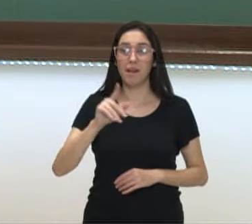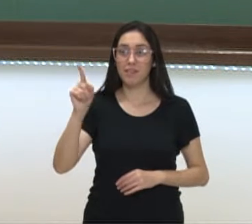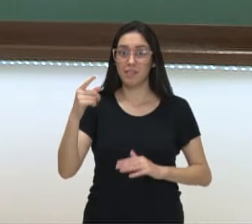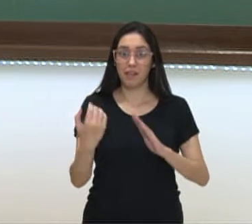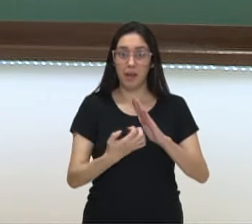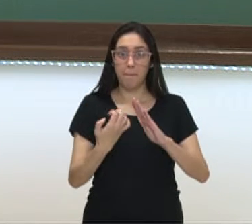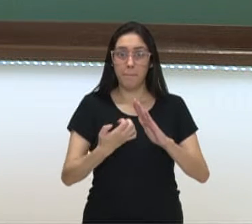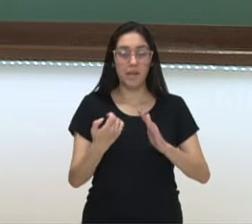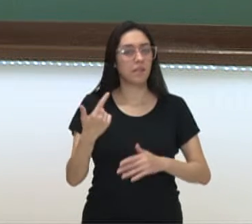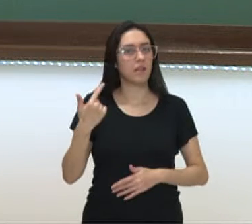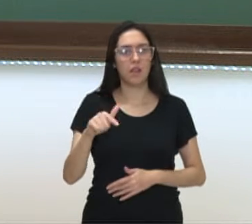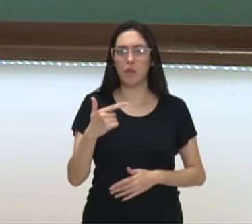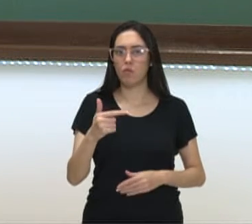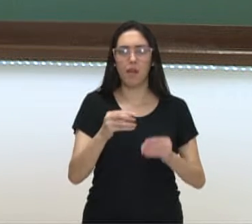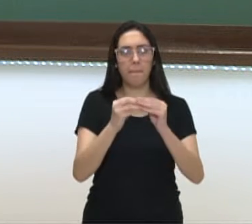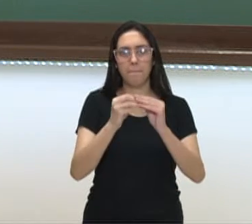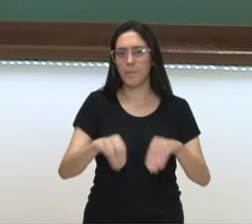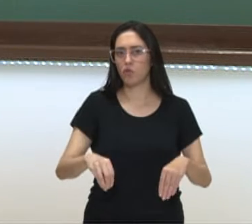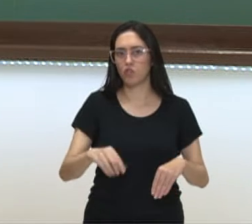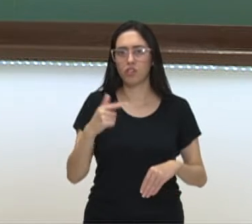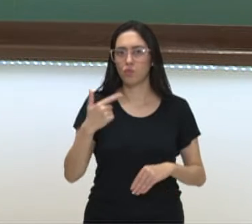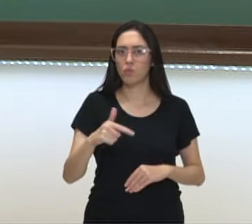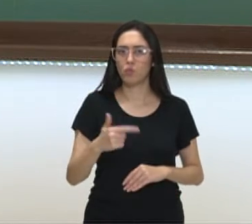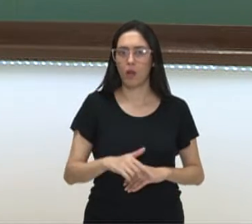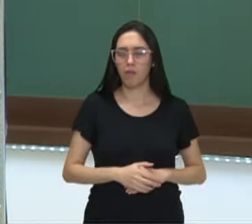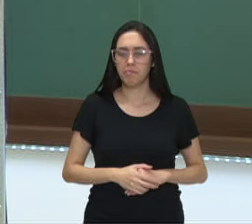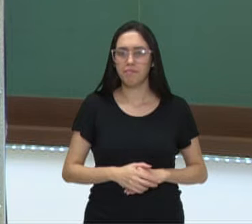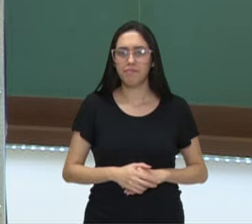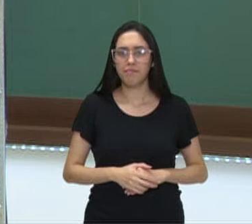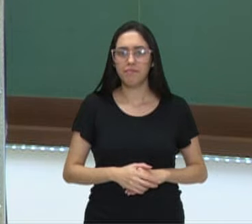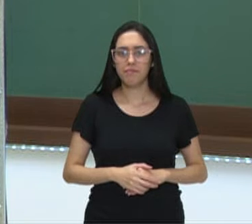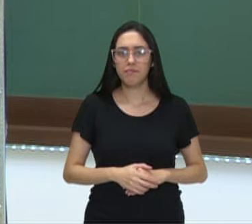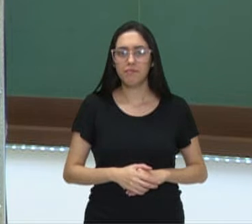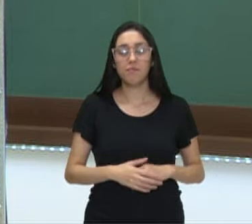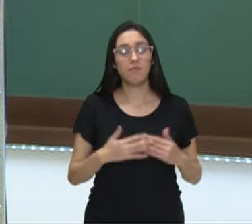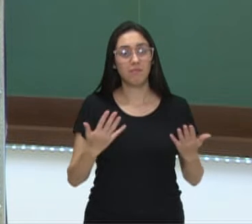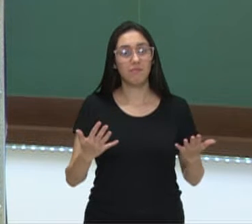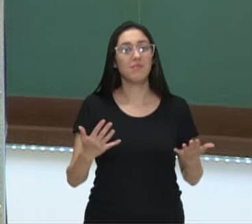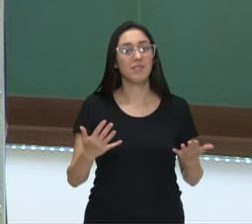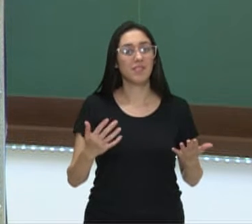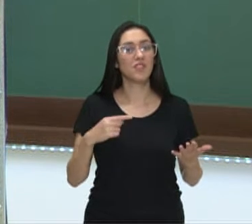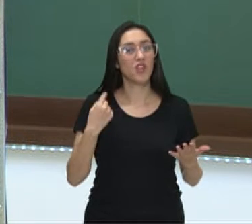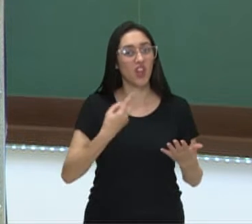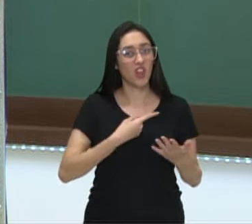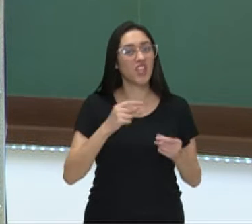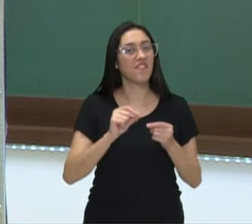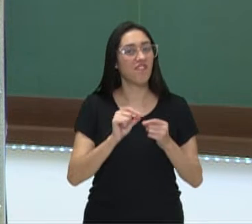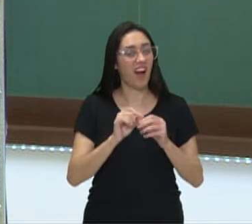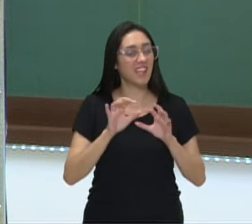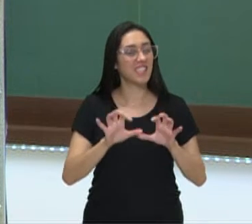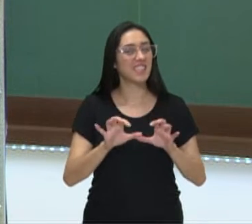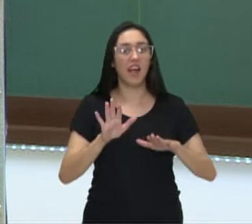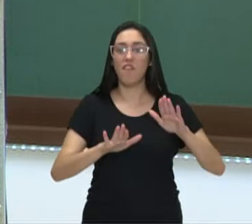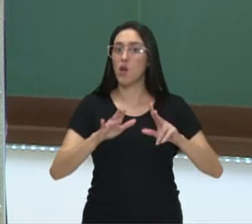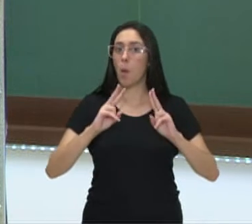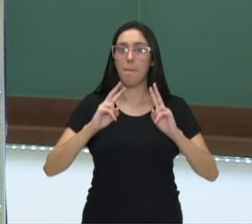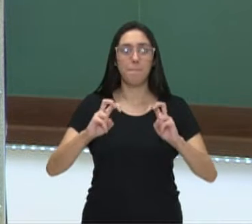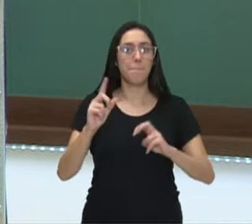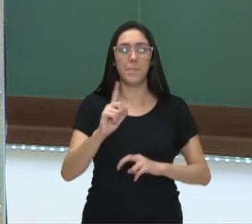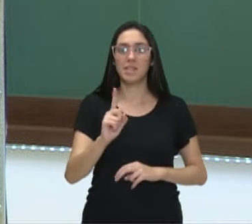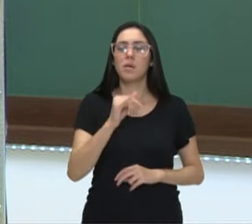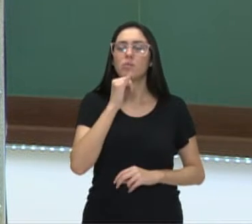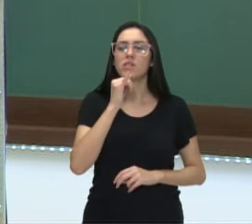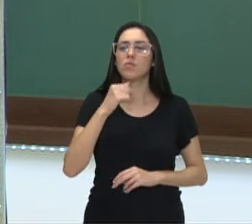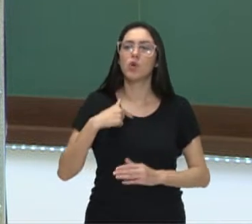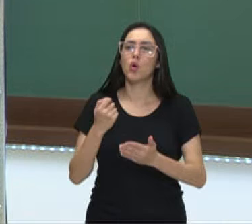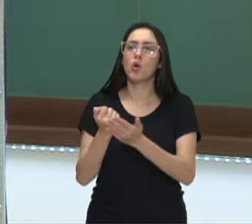comprometa a marca e a imagem da marca. E isso a gente faz muitas vezes sem se dar conta. Quando a gente compra, por